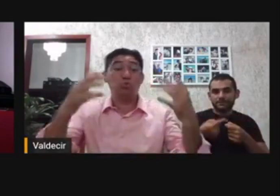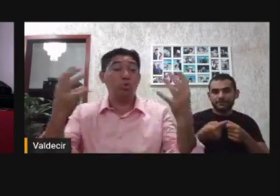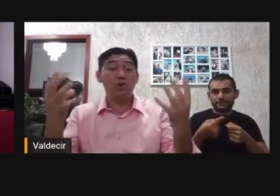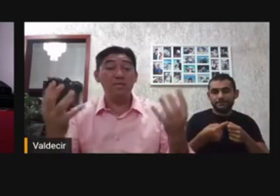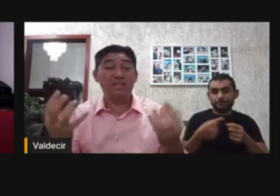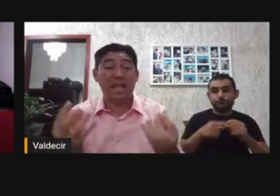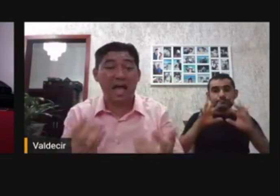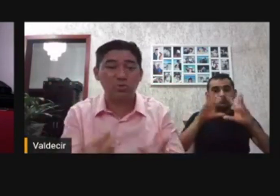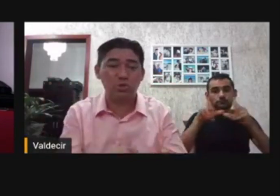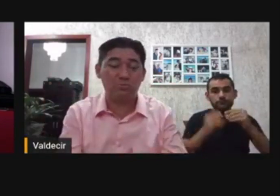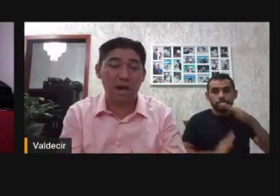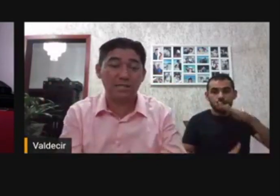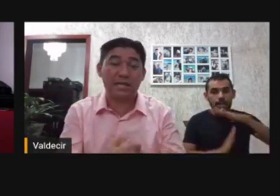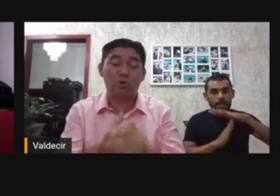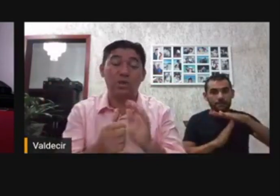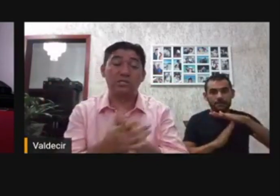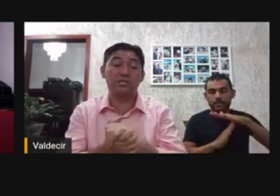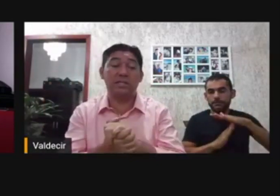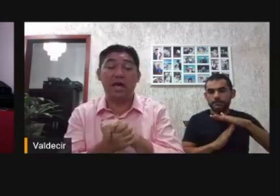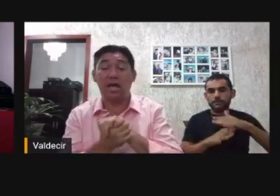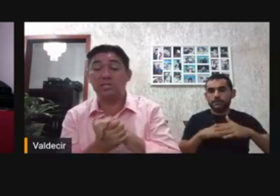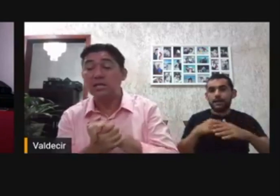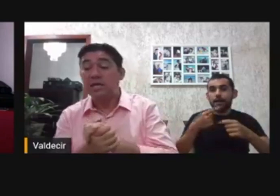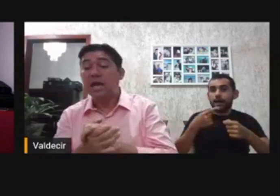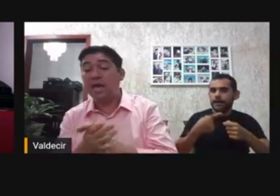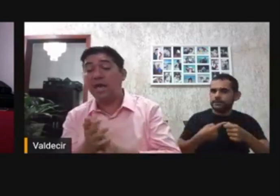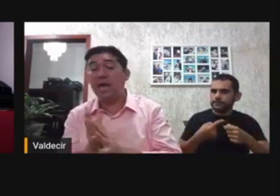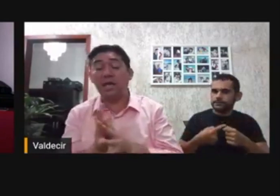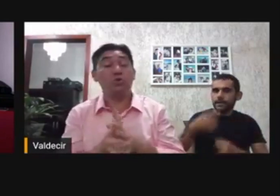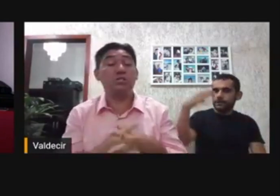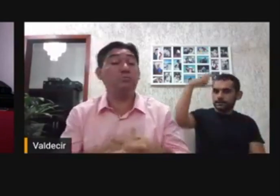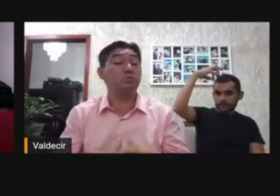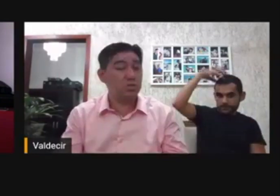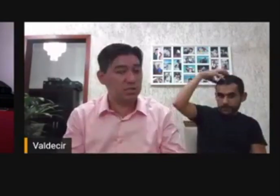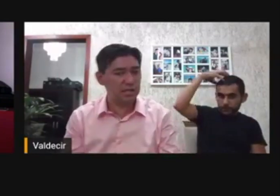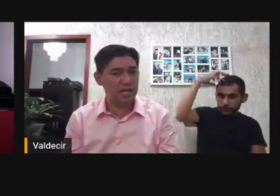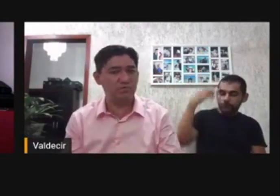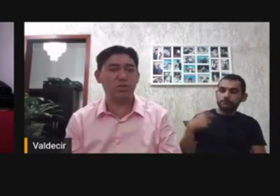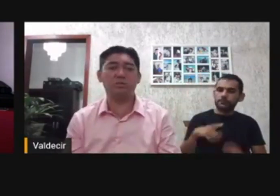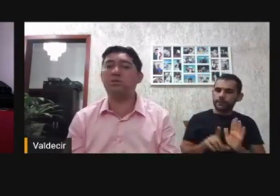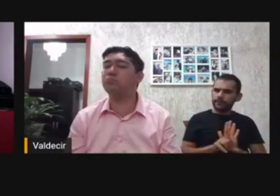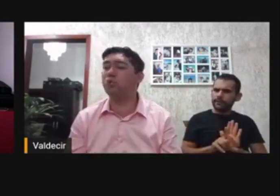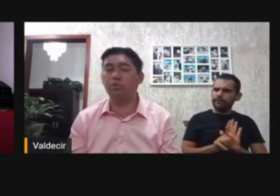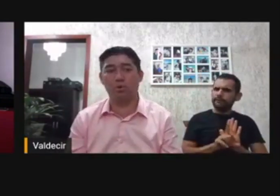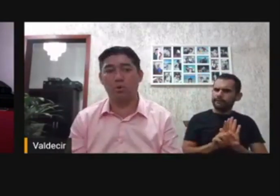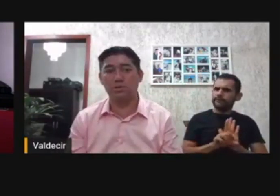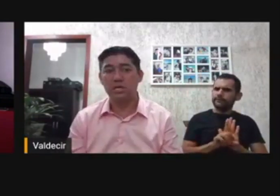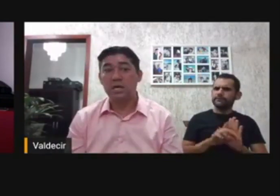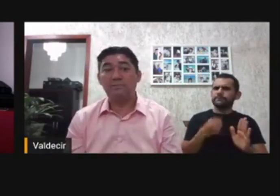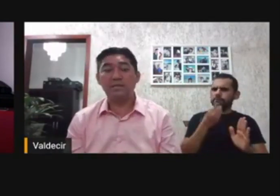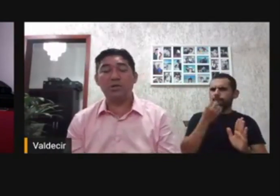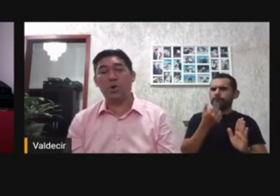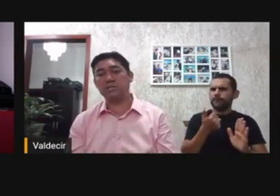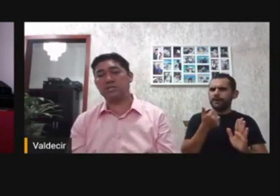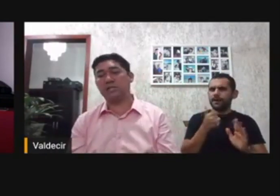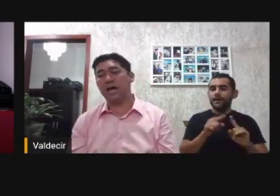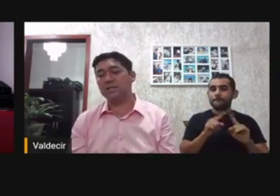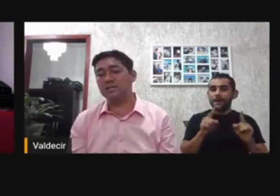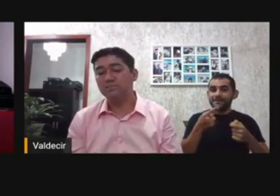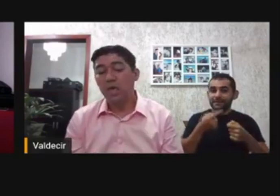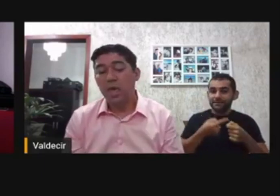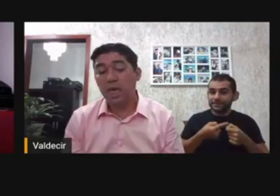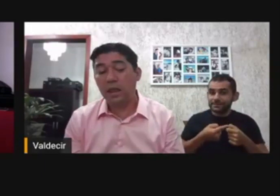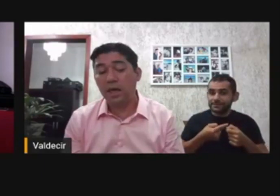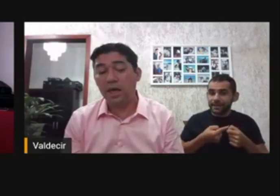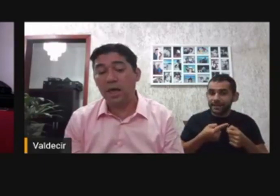É tudo limitado demais. A nossa cidade, nós temos muitas leis, muitas muito boas, mas a nossa